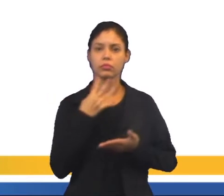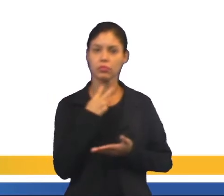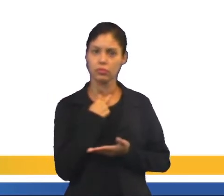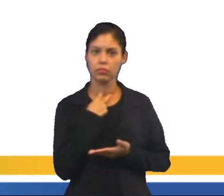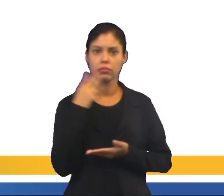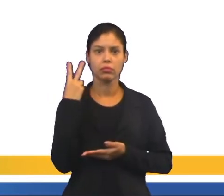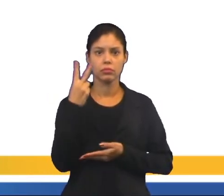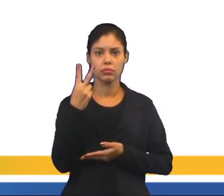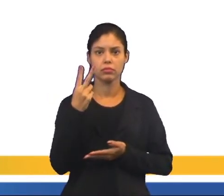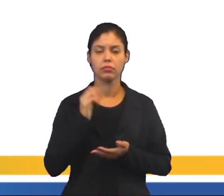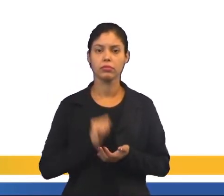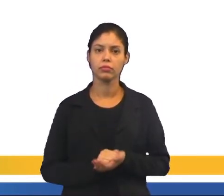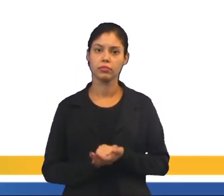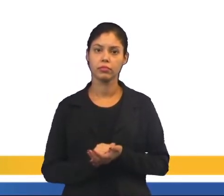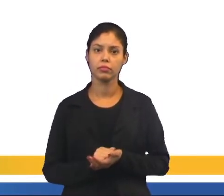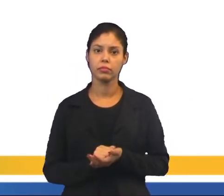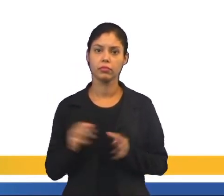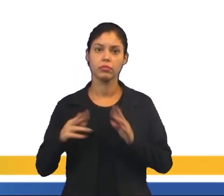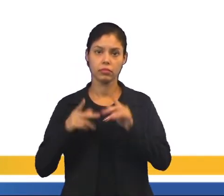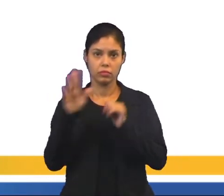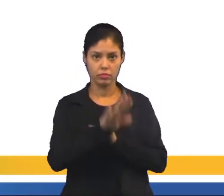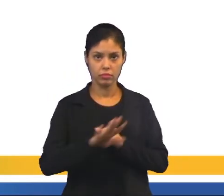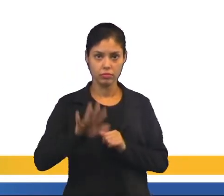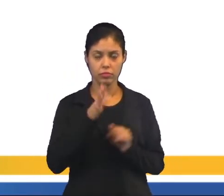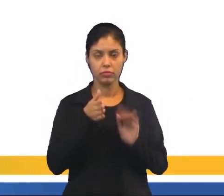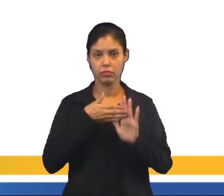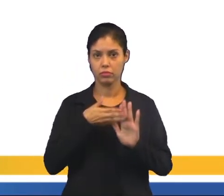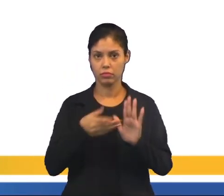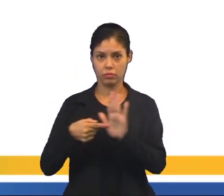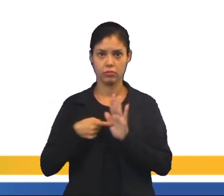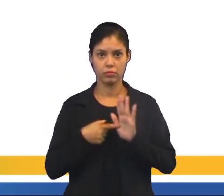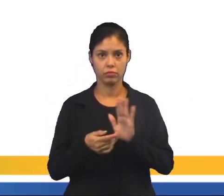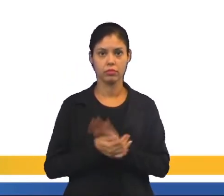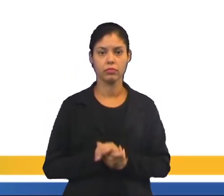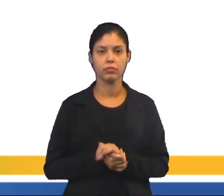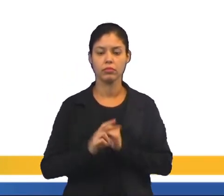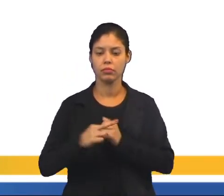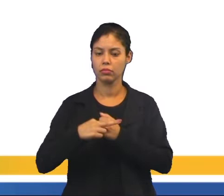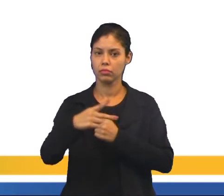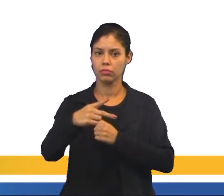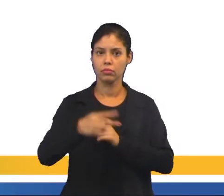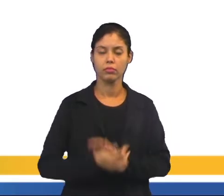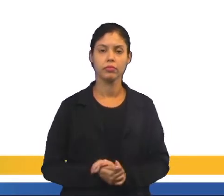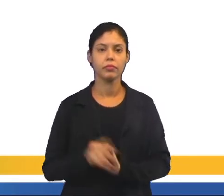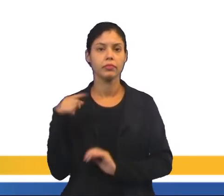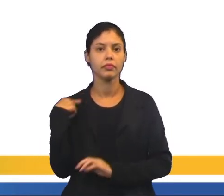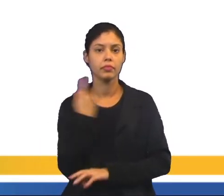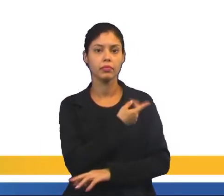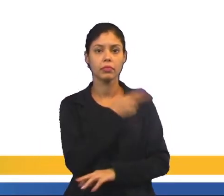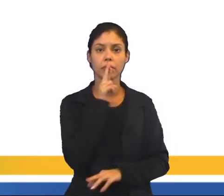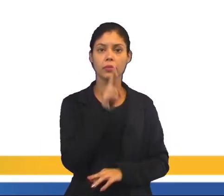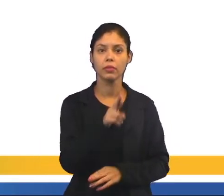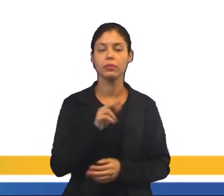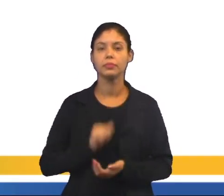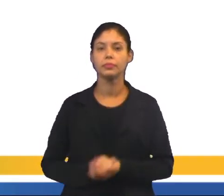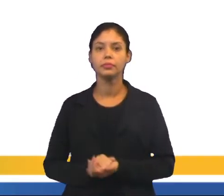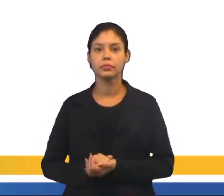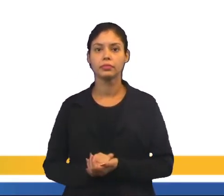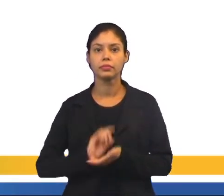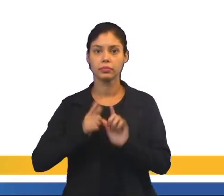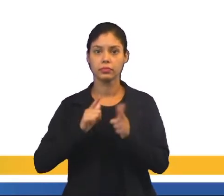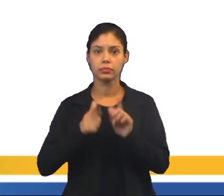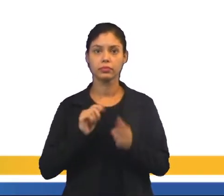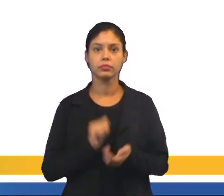ocupando 2, né? Então, tudo na mesma proporção. Consequentemente, a nossa resposta só pode ser a